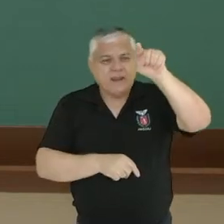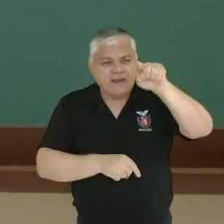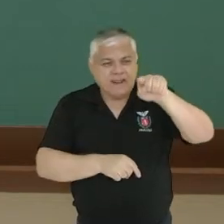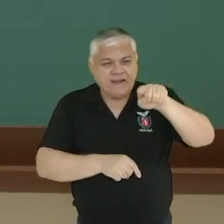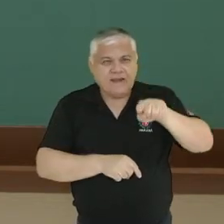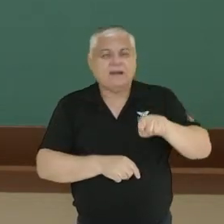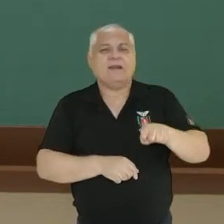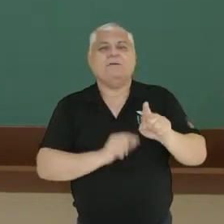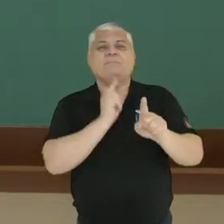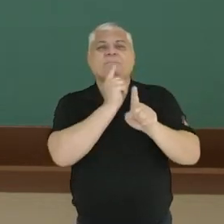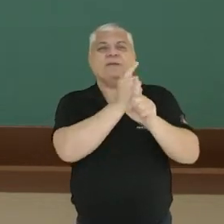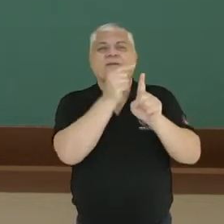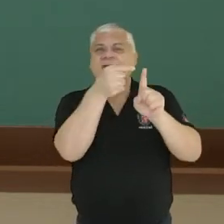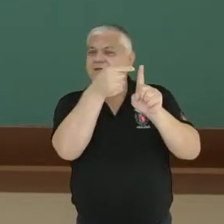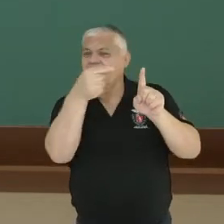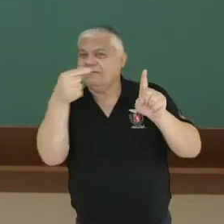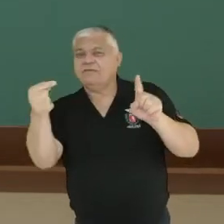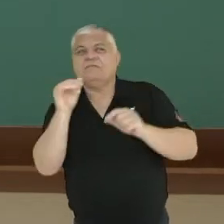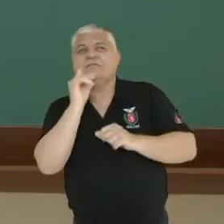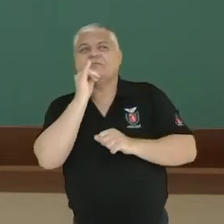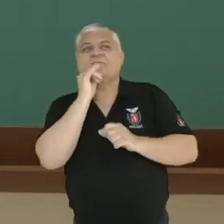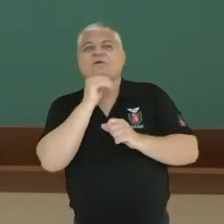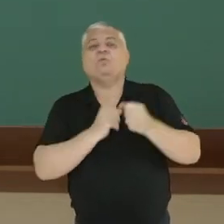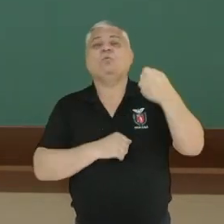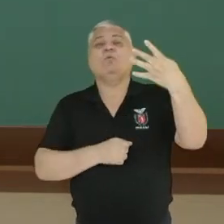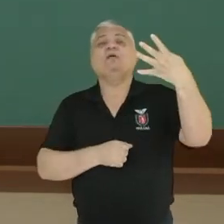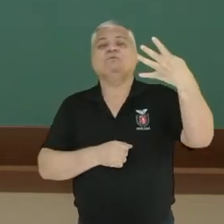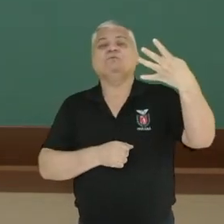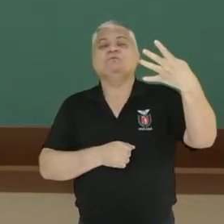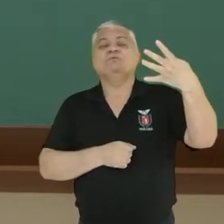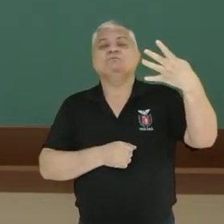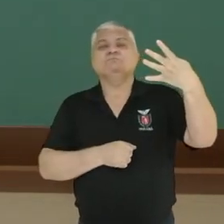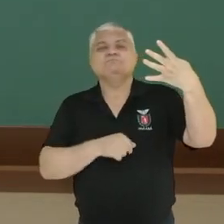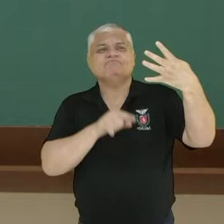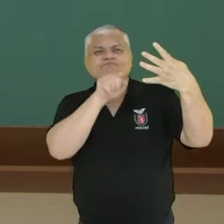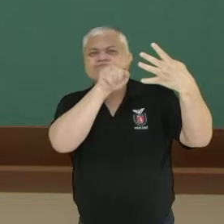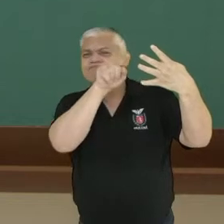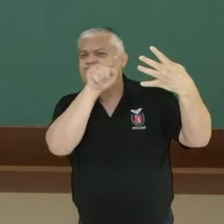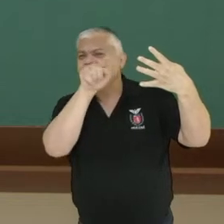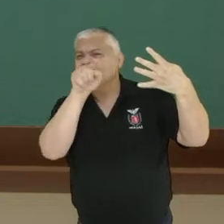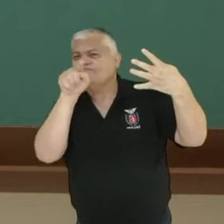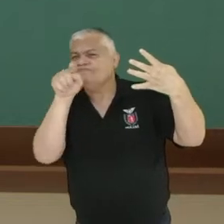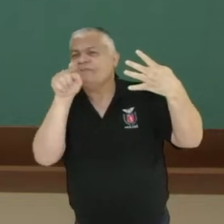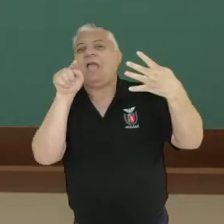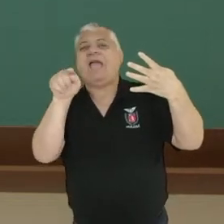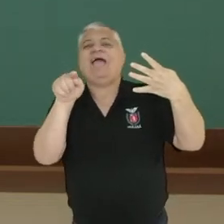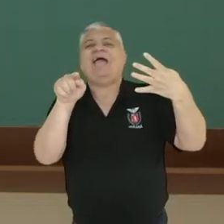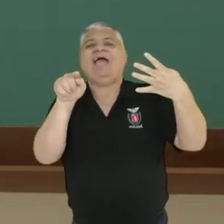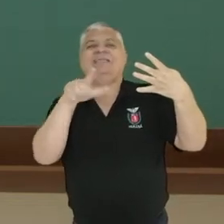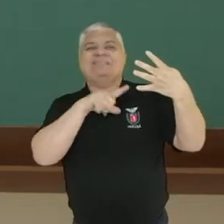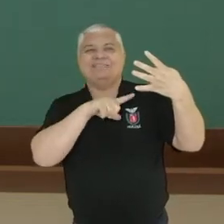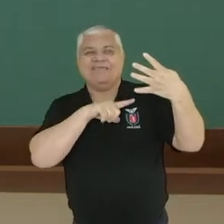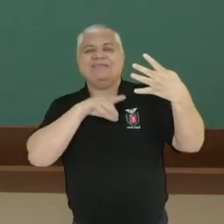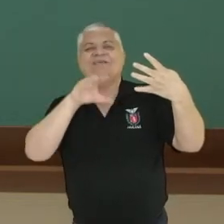mais, né, pessoal? Se eu quisesse saber o valor do log de 4, basta vir no 4 e olhar aqui,